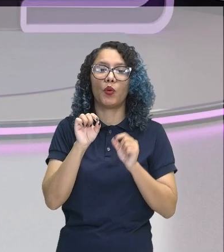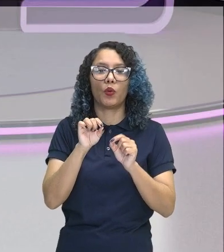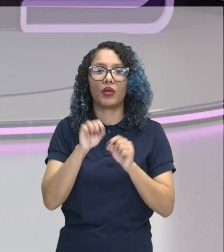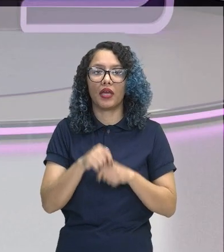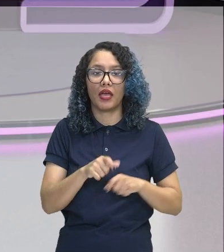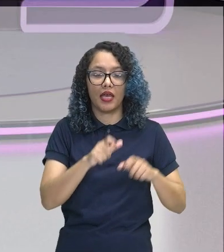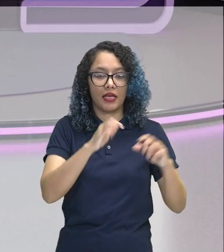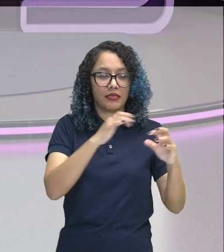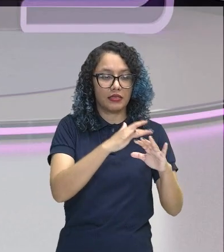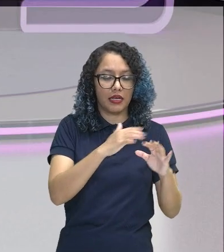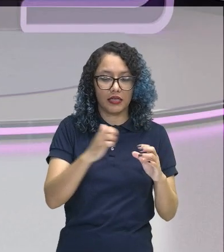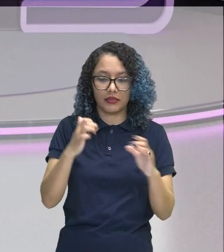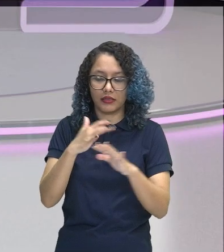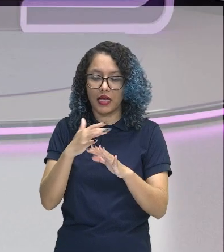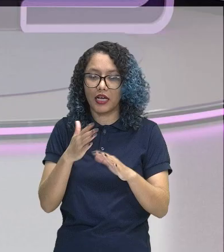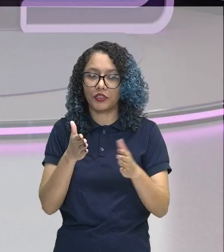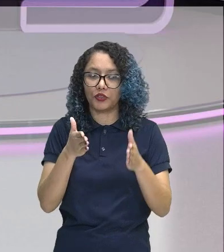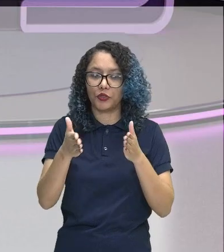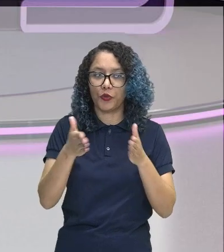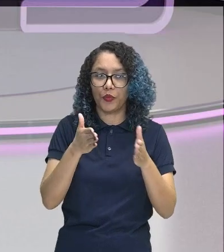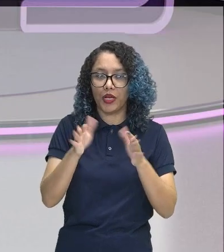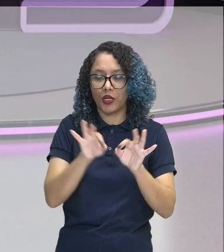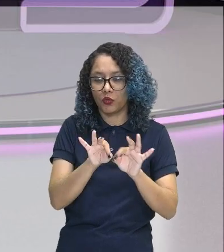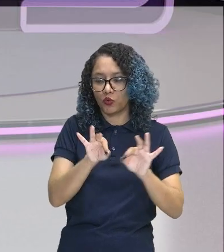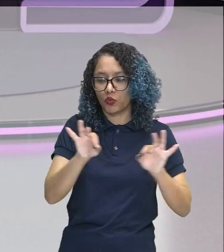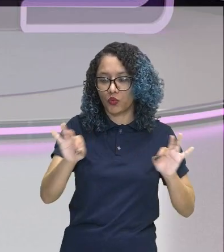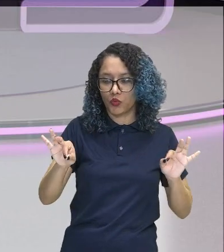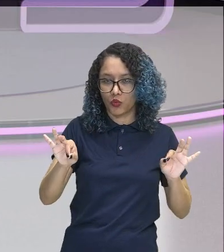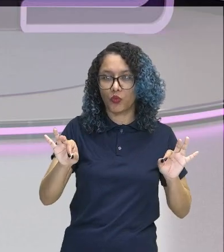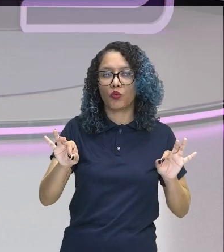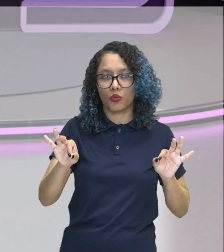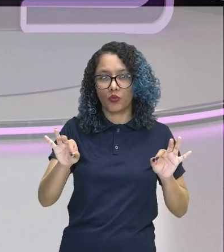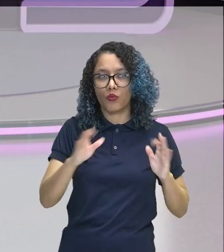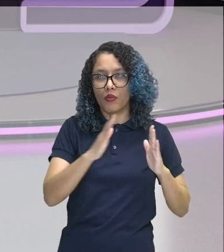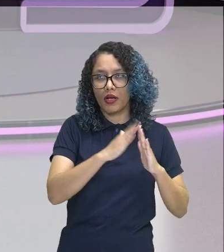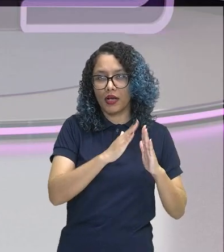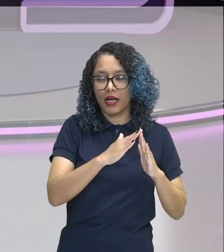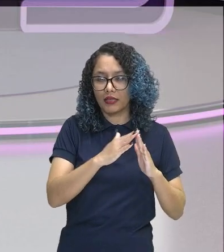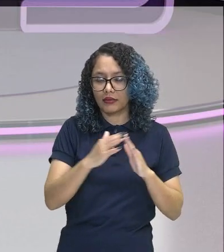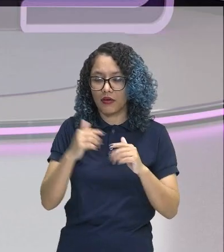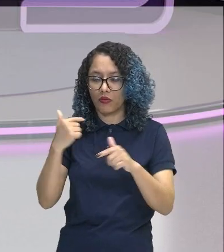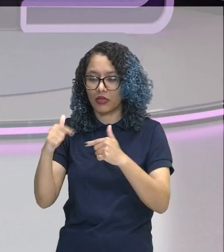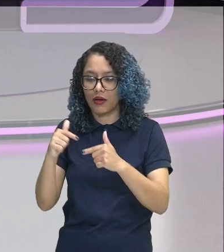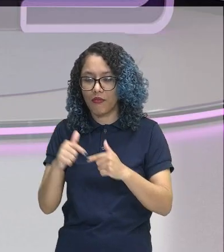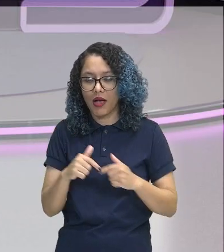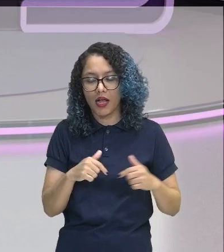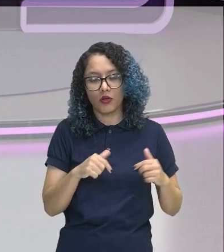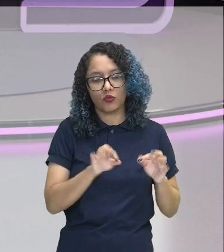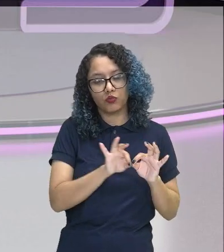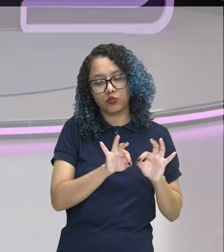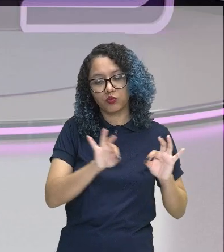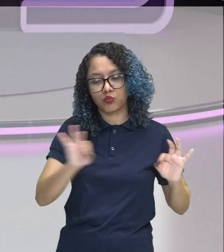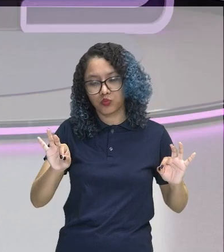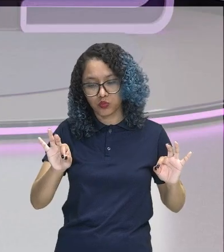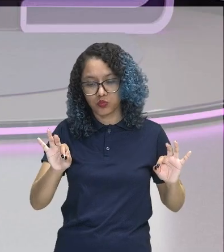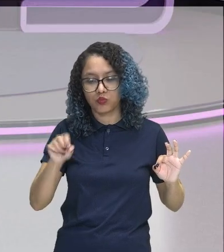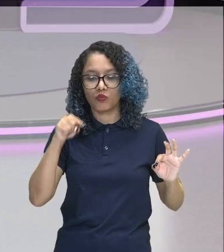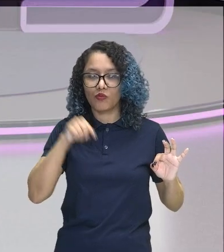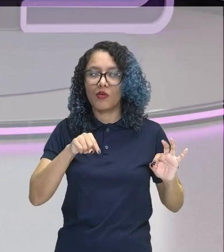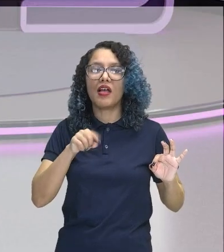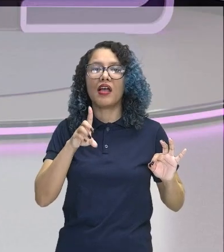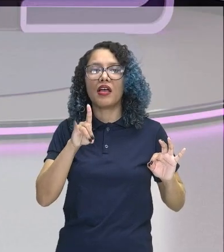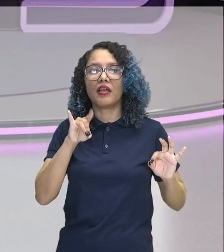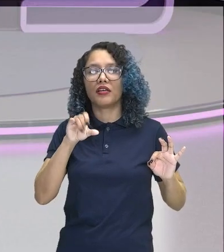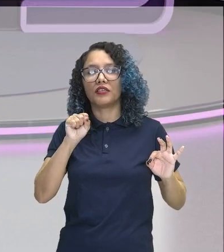duas cidades e o tempo gasto para ir da casa de uma pessoa ao seu trabalho. A distância é dito como uma